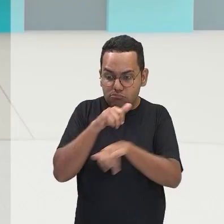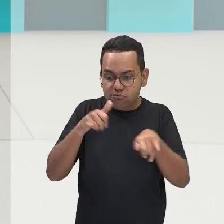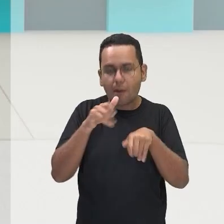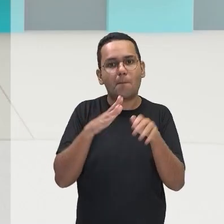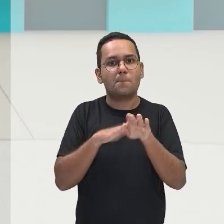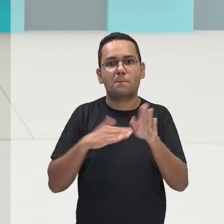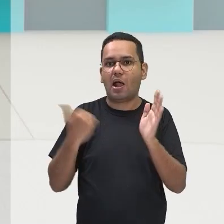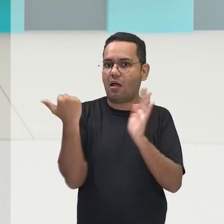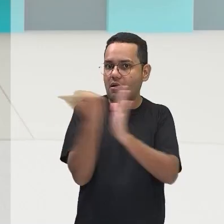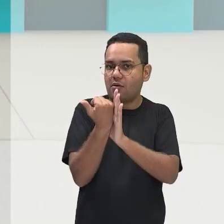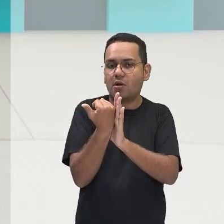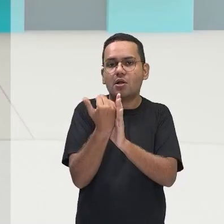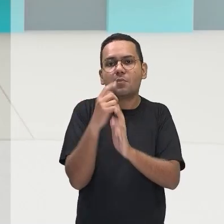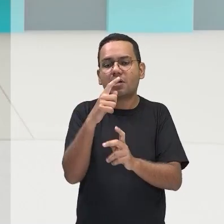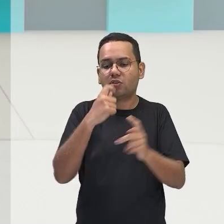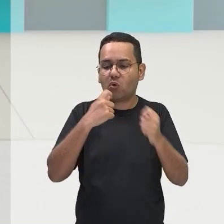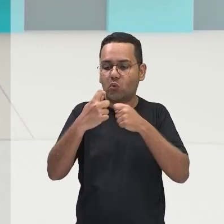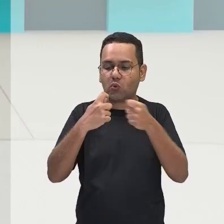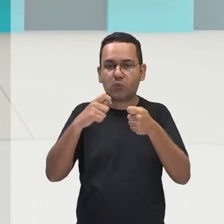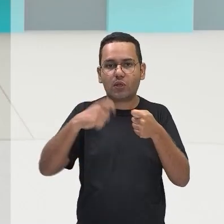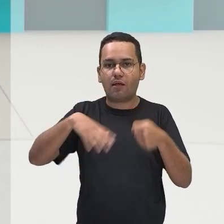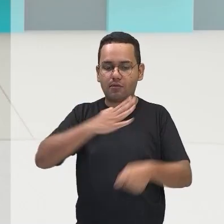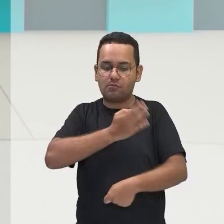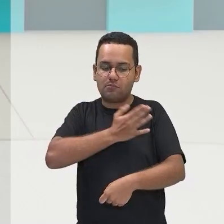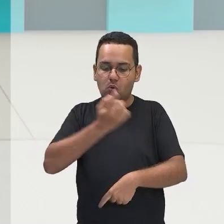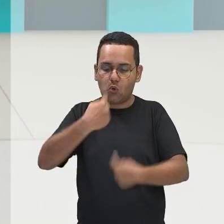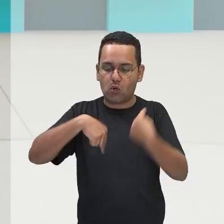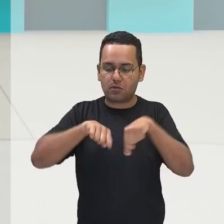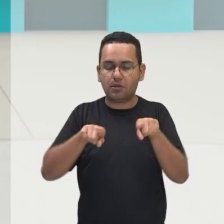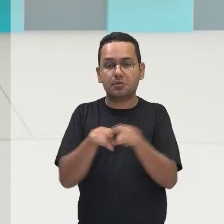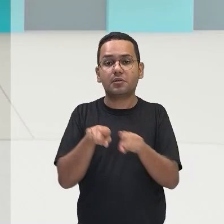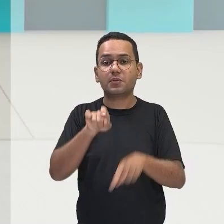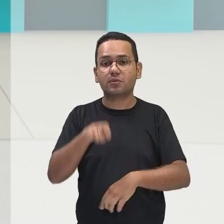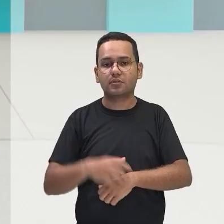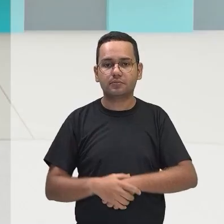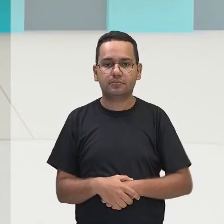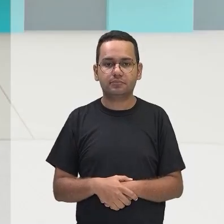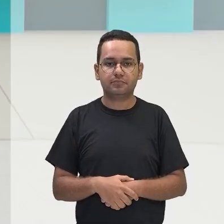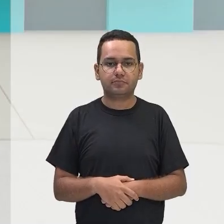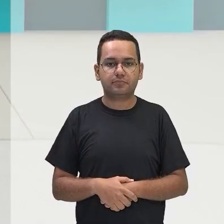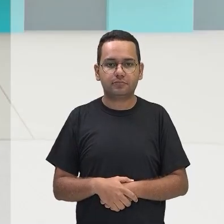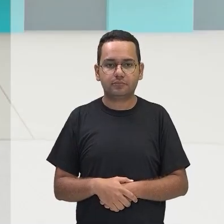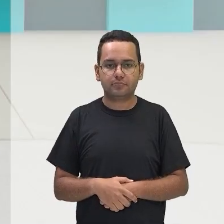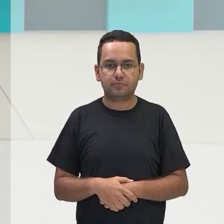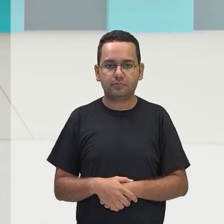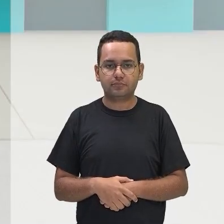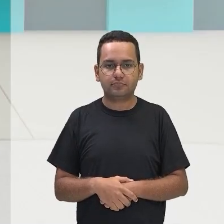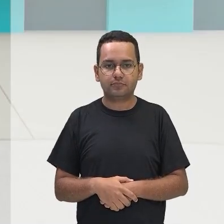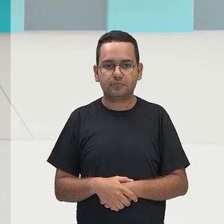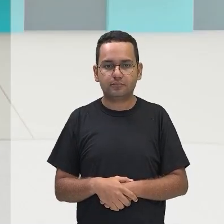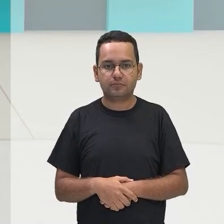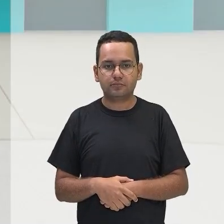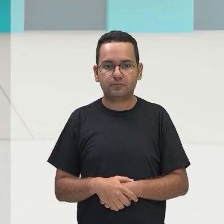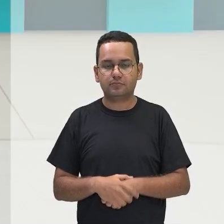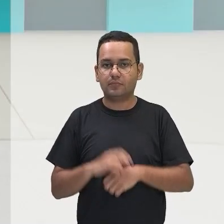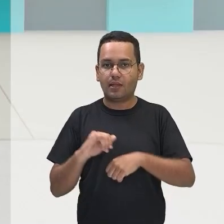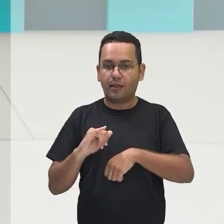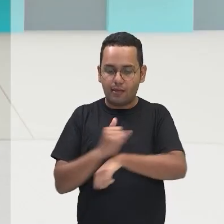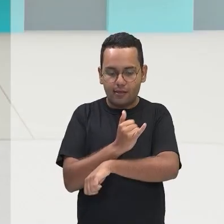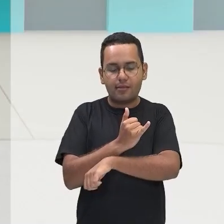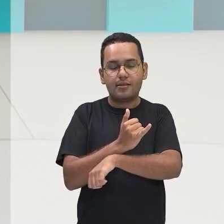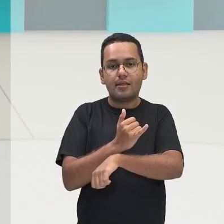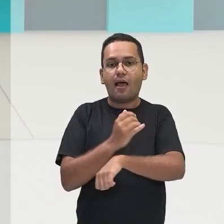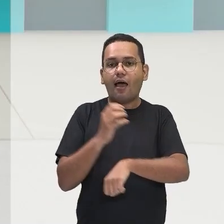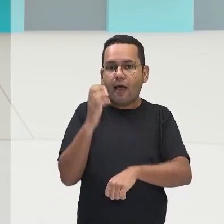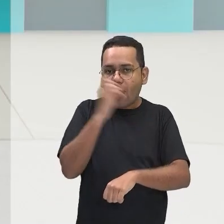não só condicionar a sua parte cardiovascular, como também para ter aí uma queima de calorias,